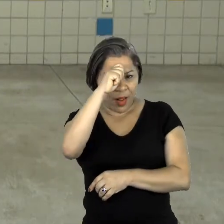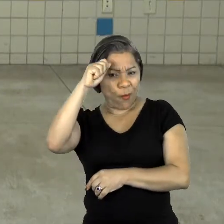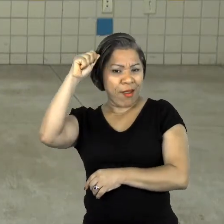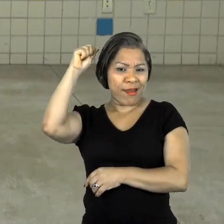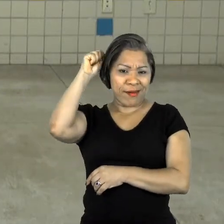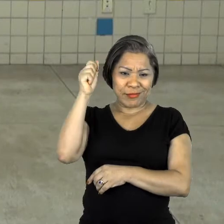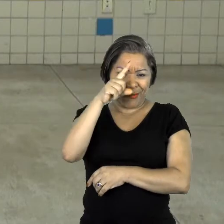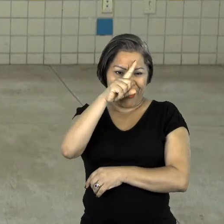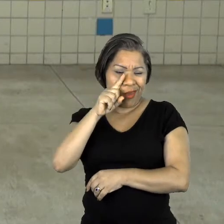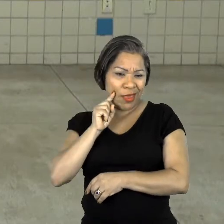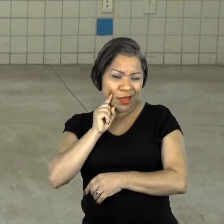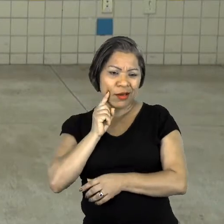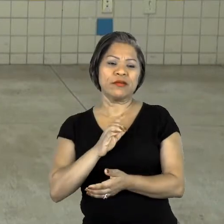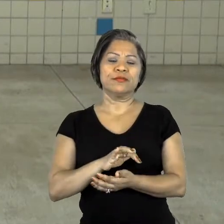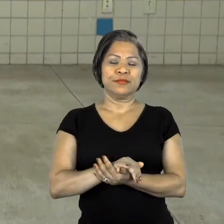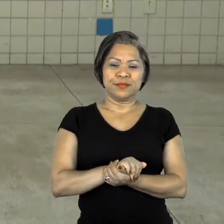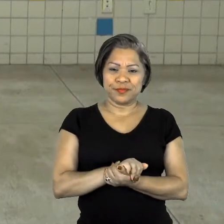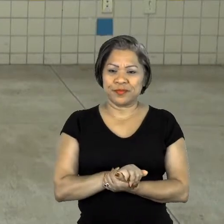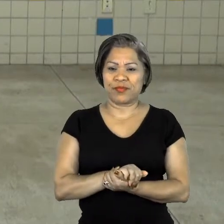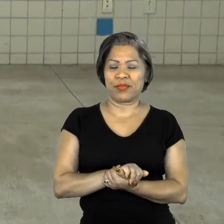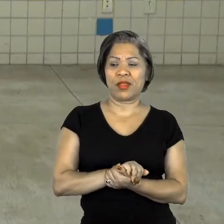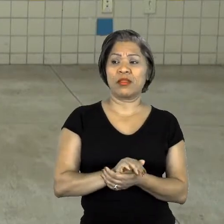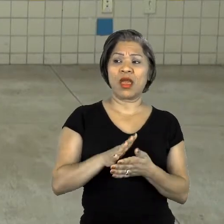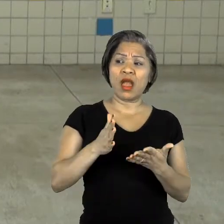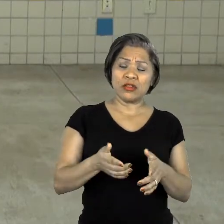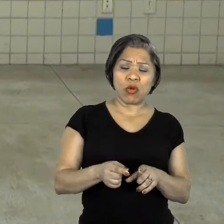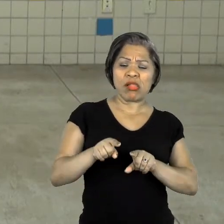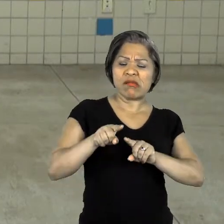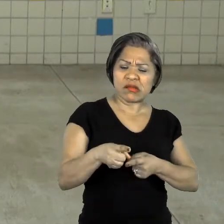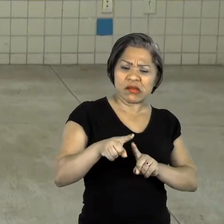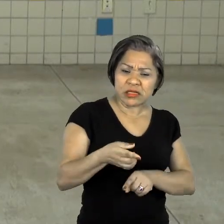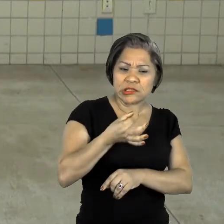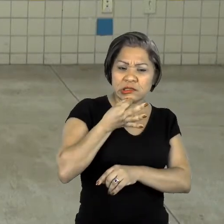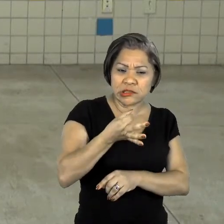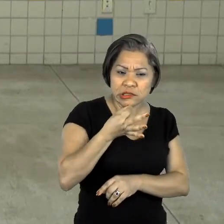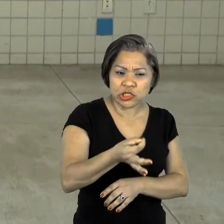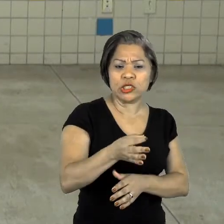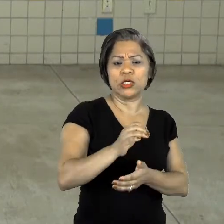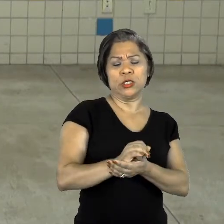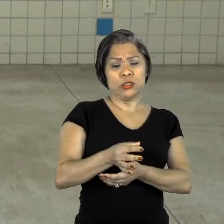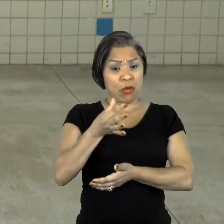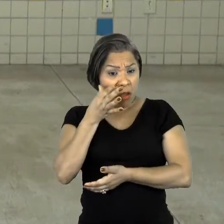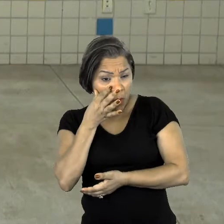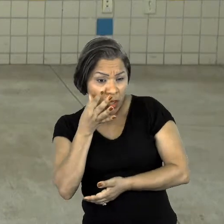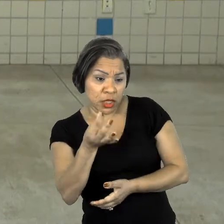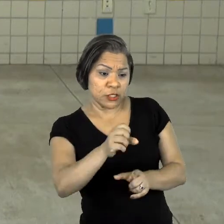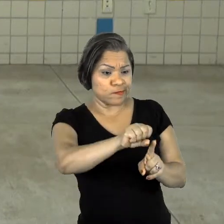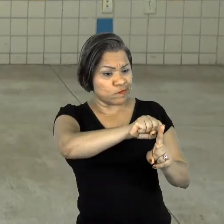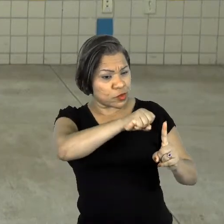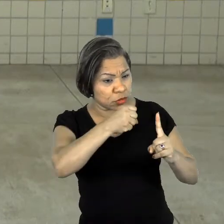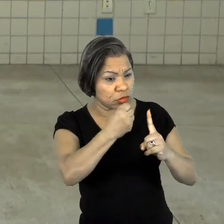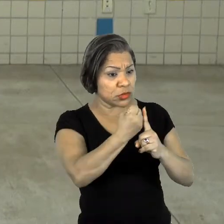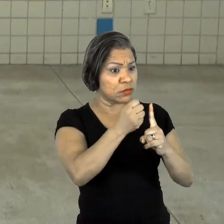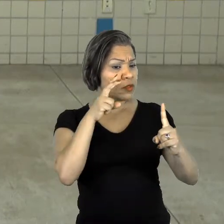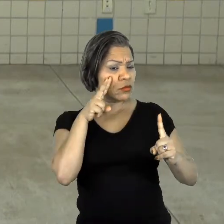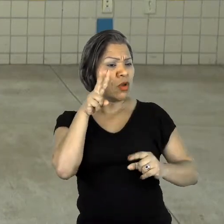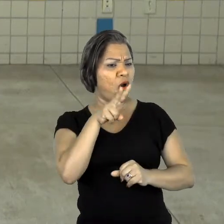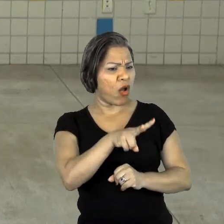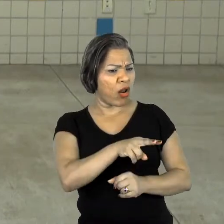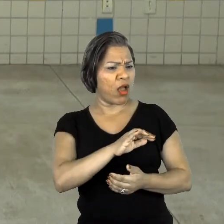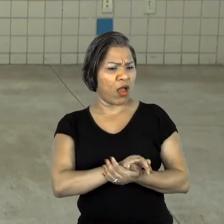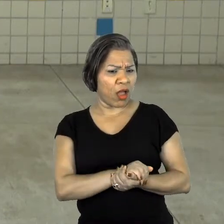vai criticando, falando desses assuntos, chamando a atenção da sociedade. É uma forma legal